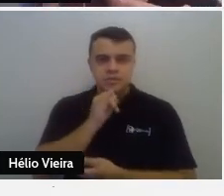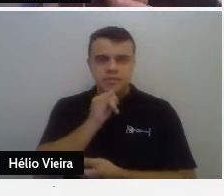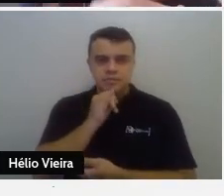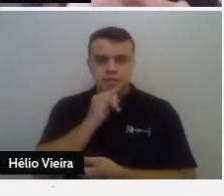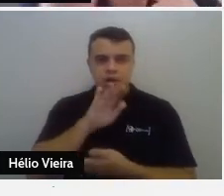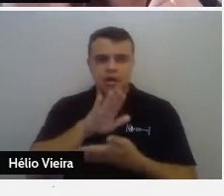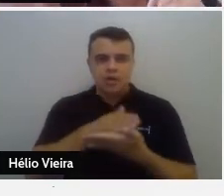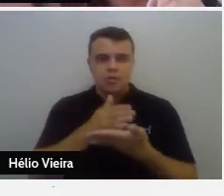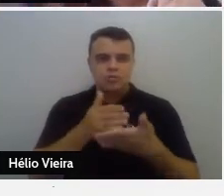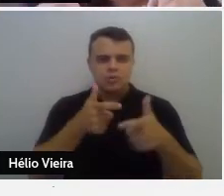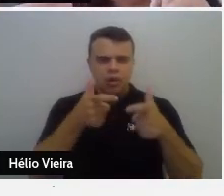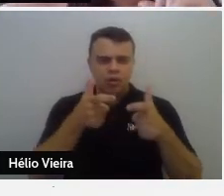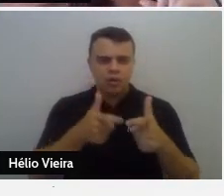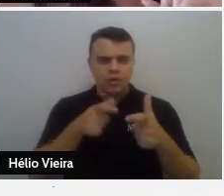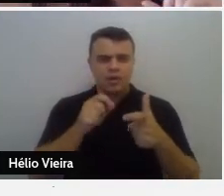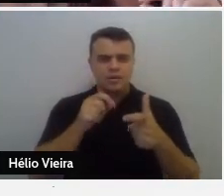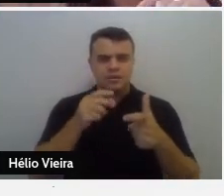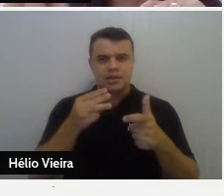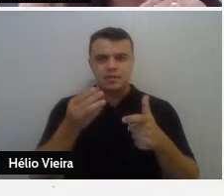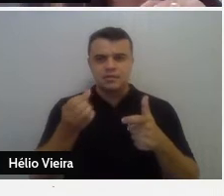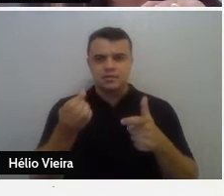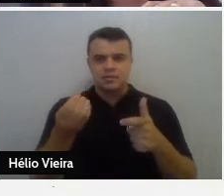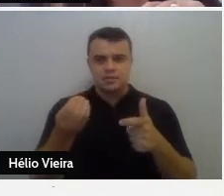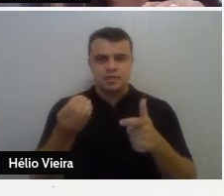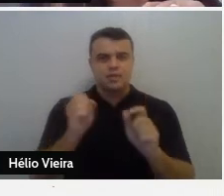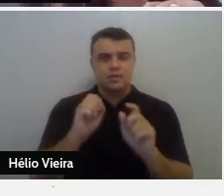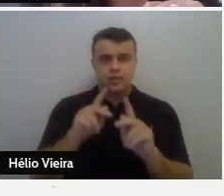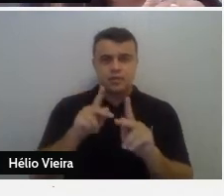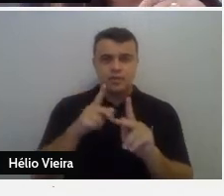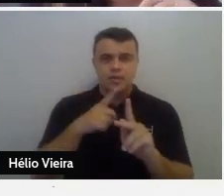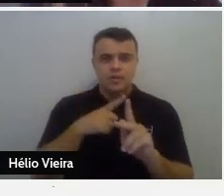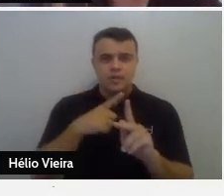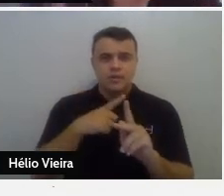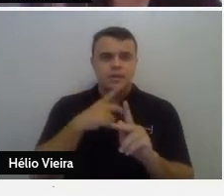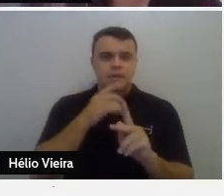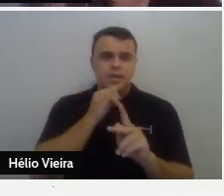alguns espaços 360. Então, a gente tem